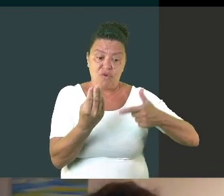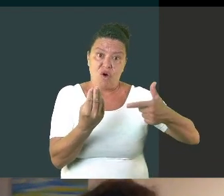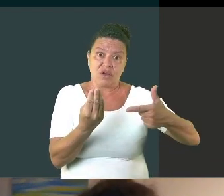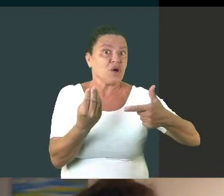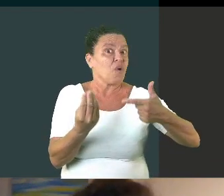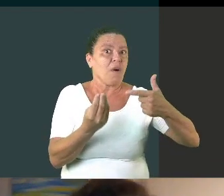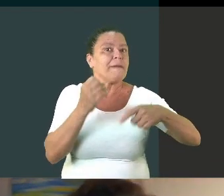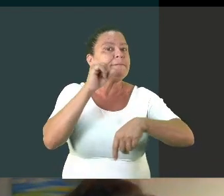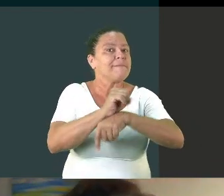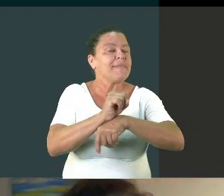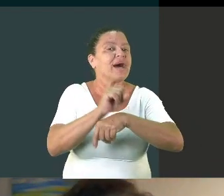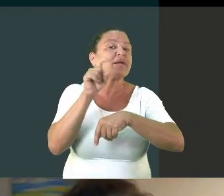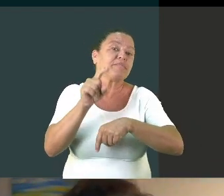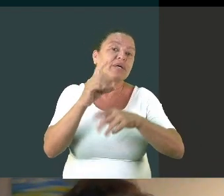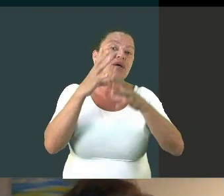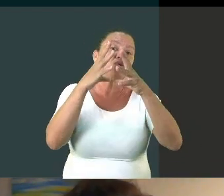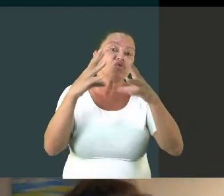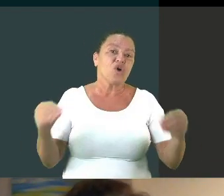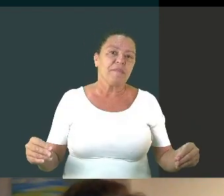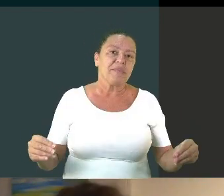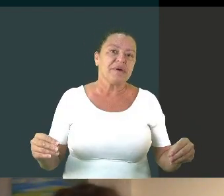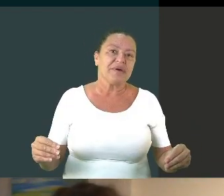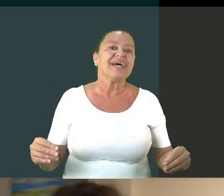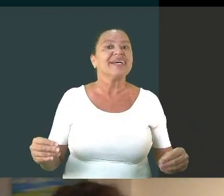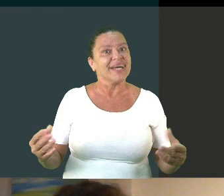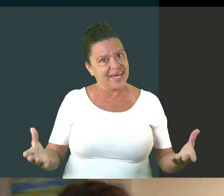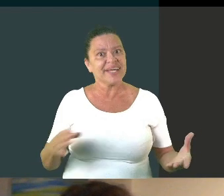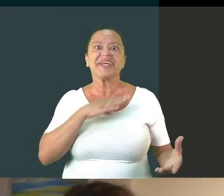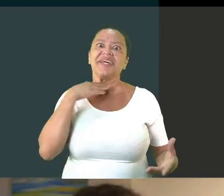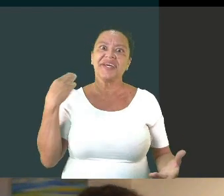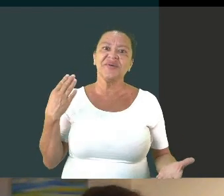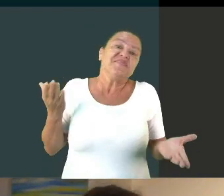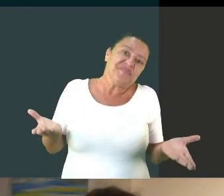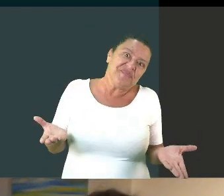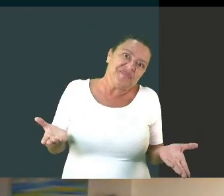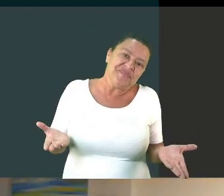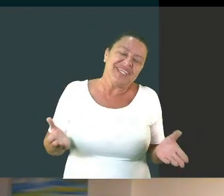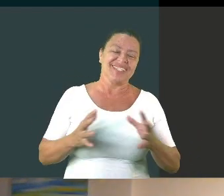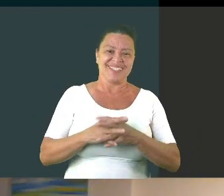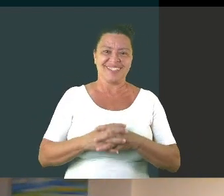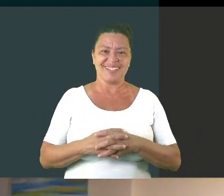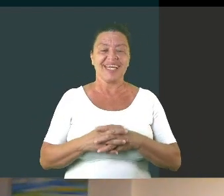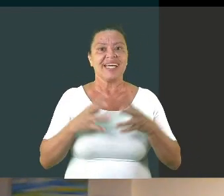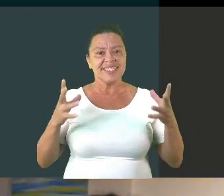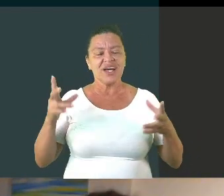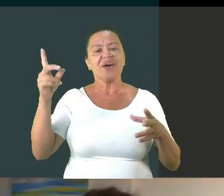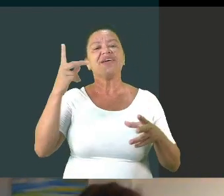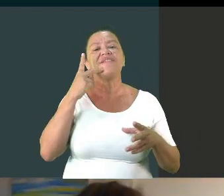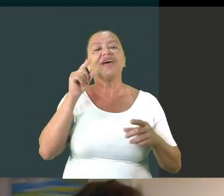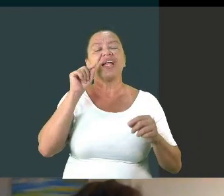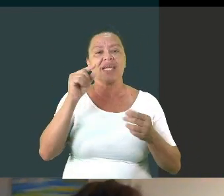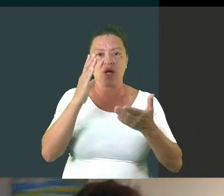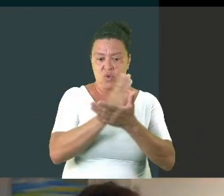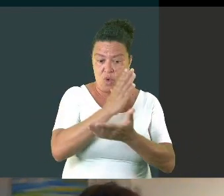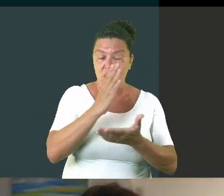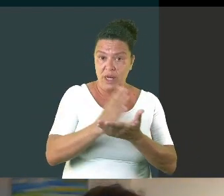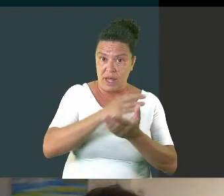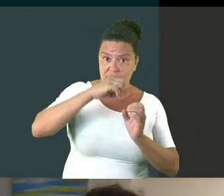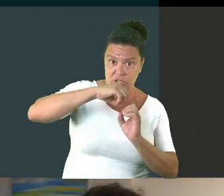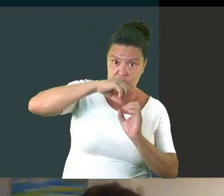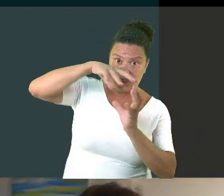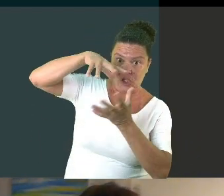tais condições desaparecem. É a morte. Então, ele menciona no livro A Gênese